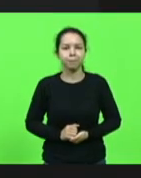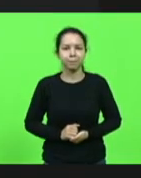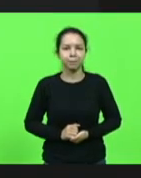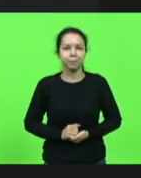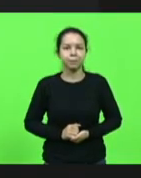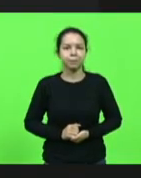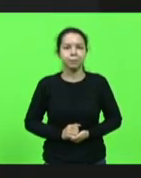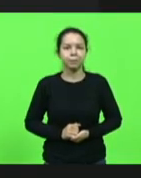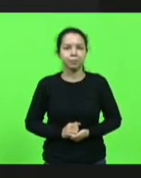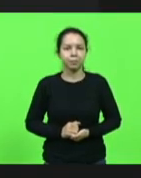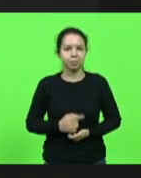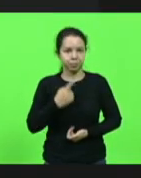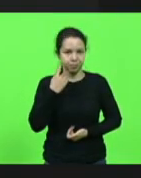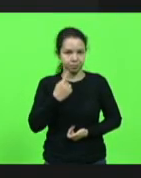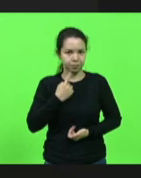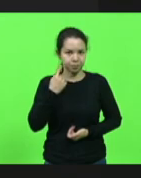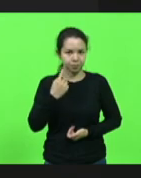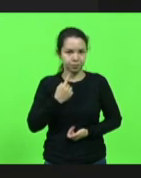Pois não, deputado.